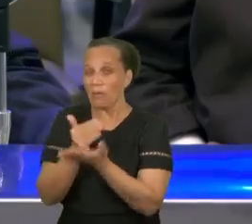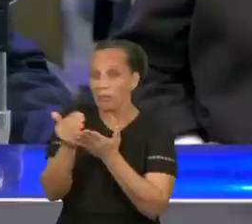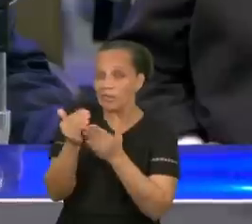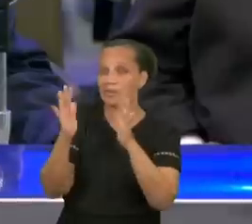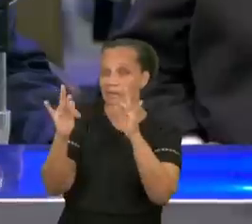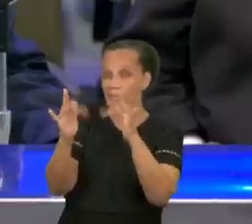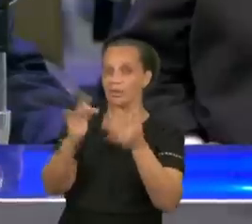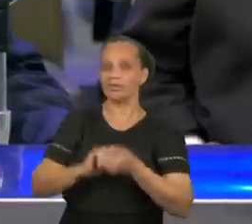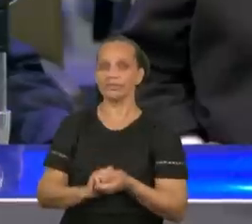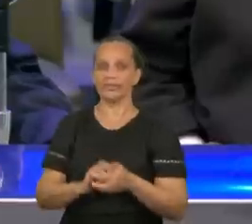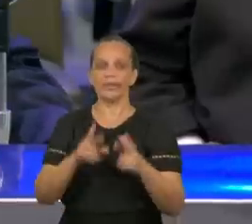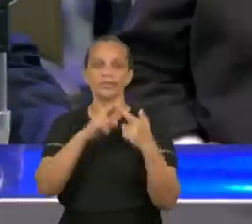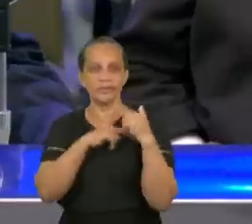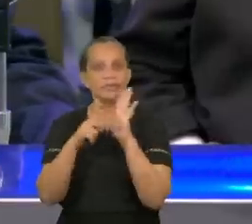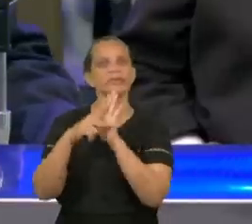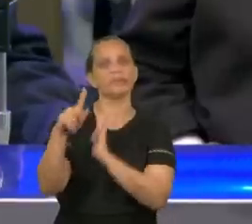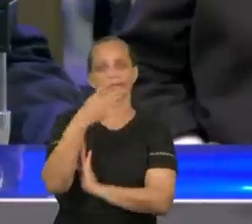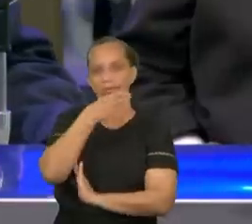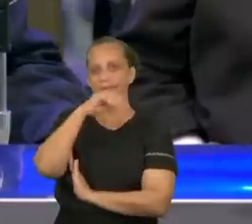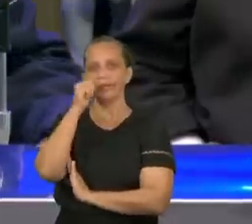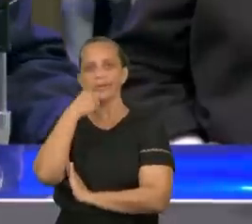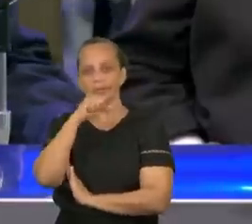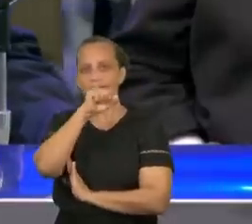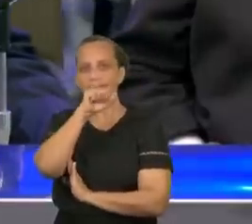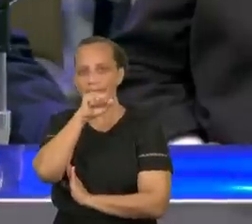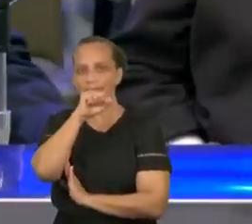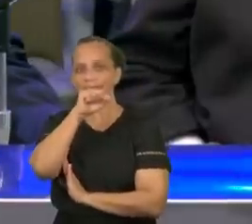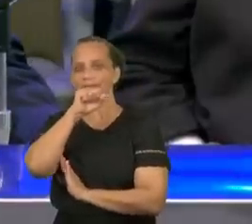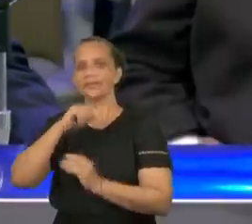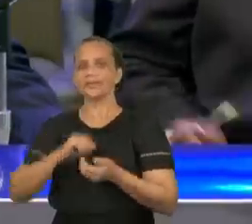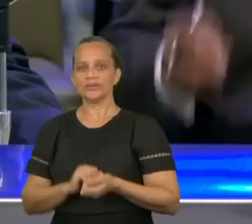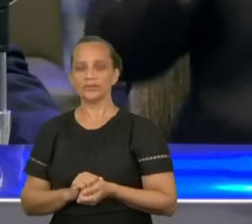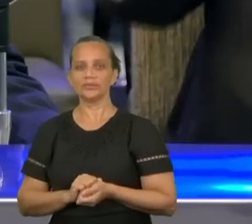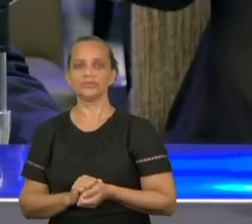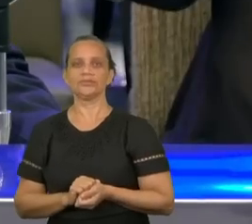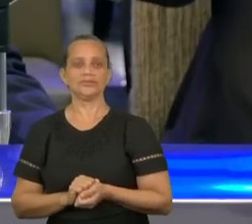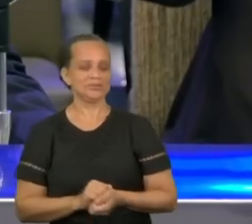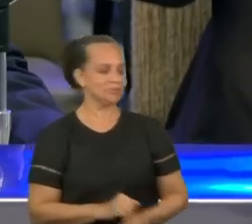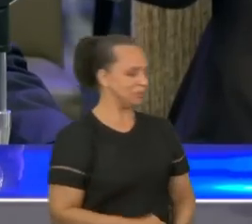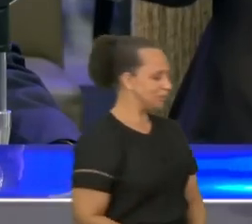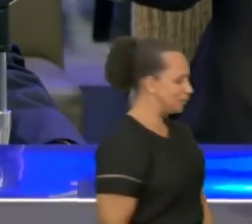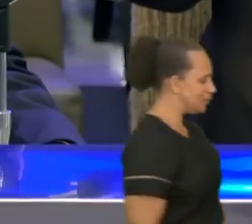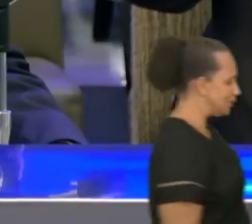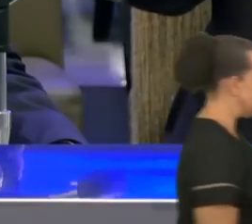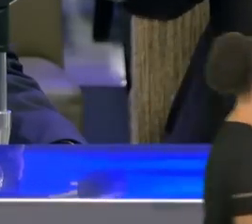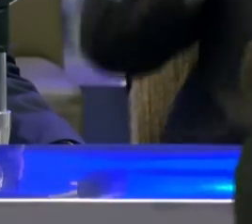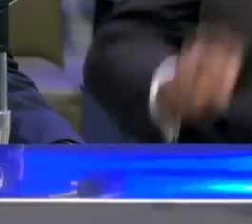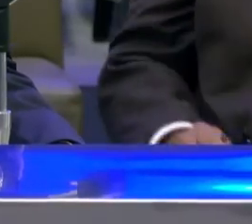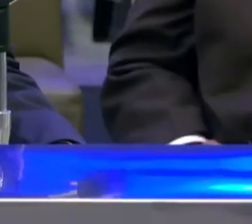e a responsabilidade é toda sua procure ver com quem seus filhos estão